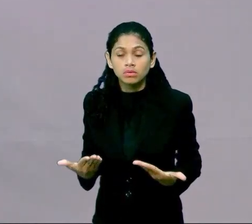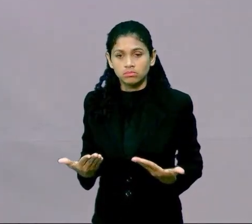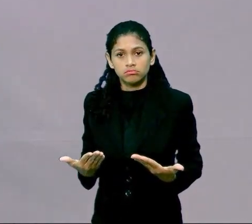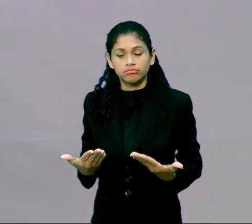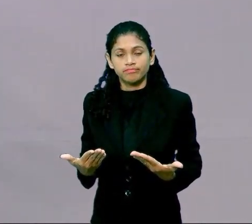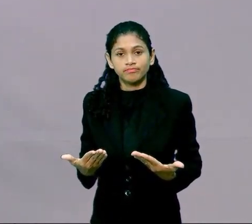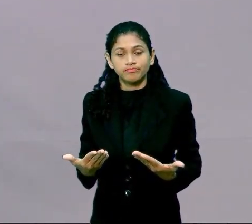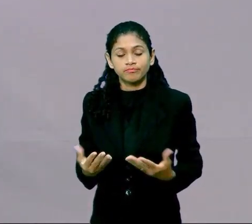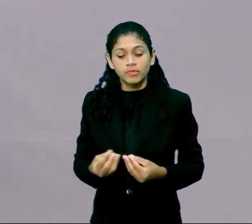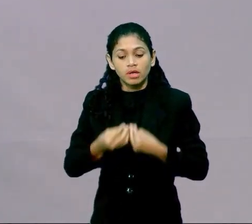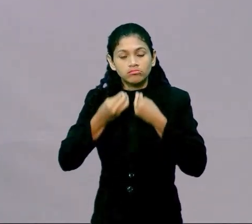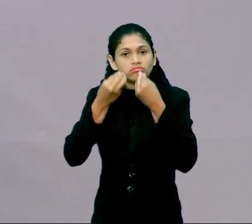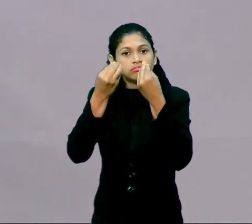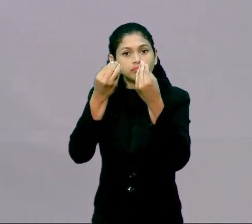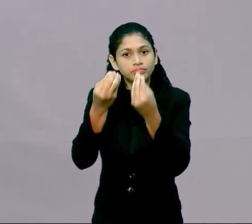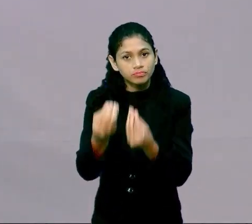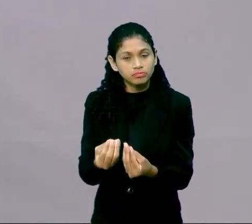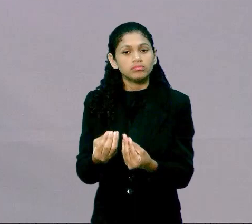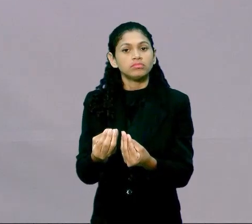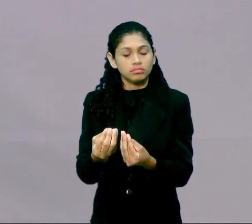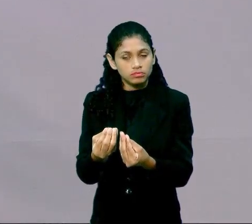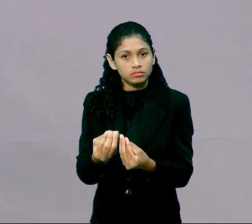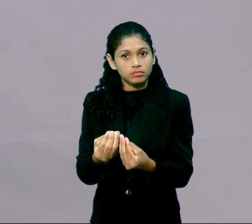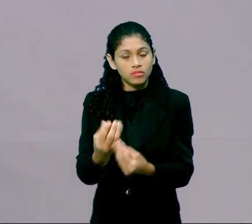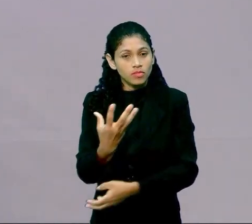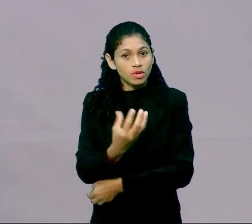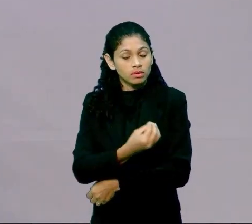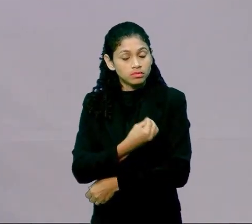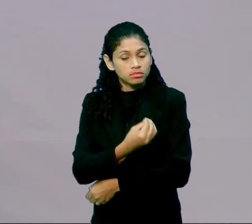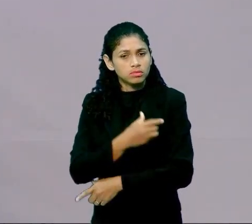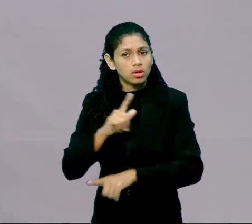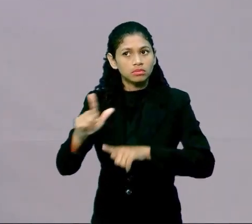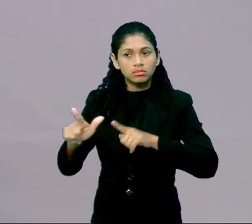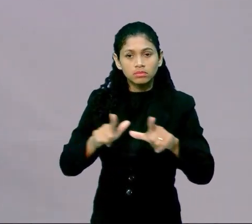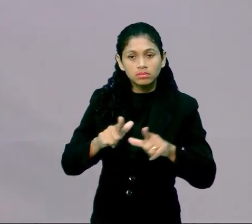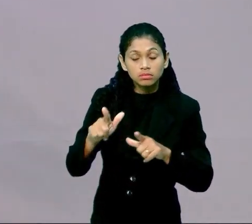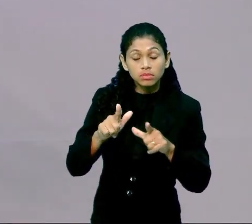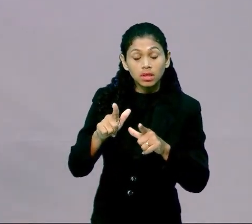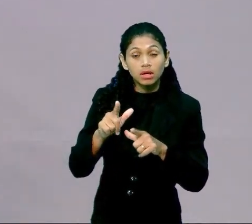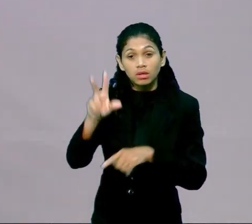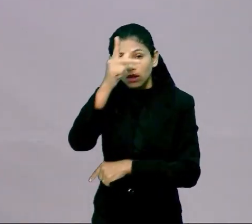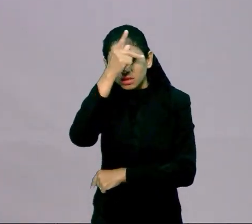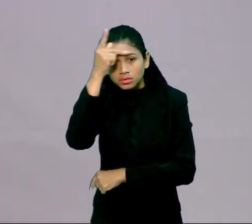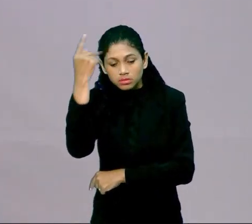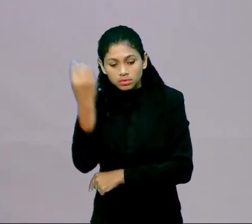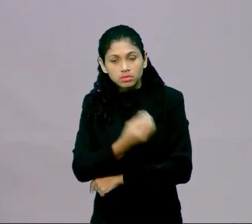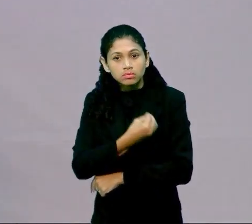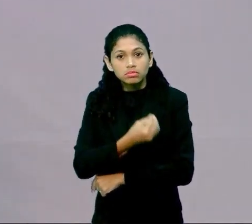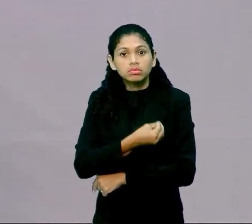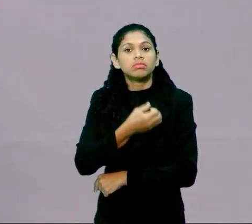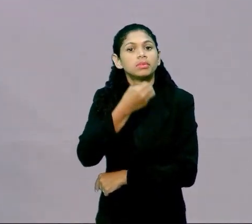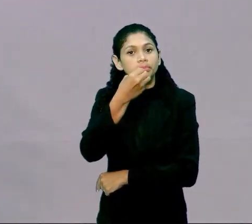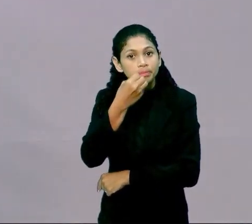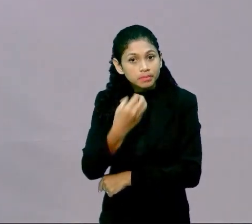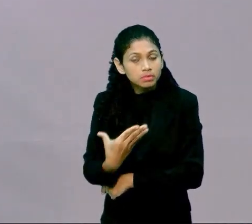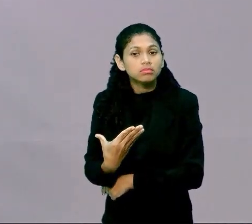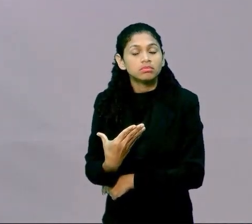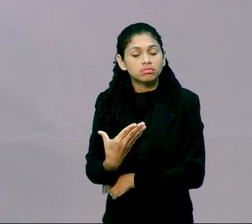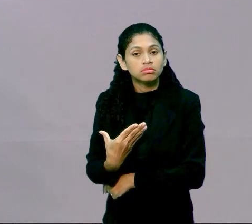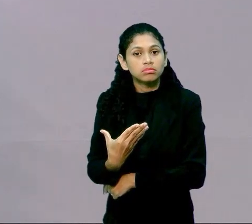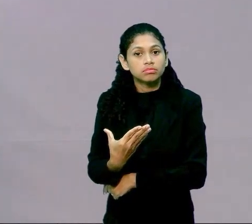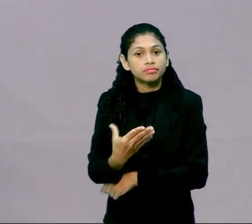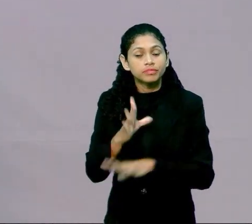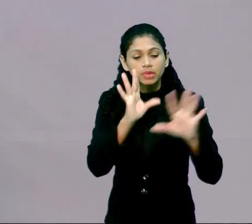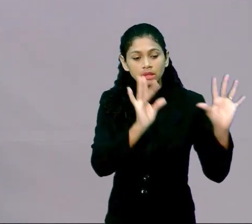elas possam viver de maneira satisfatória. Trazendo um pouco dessa discussão para os nossos